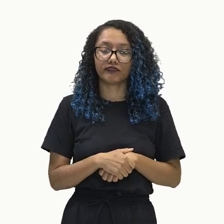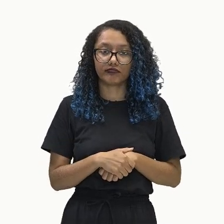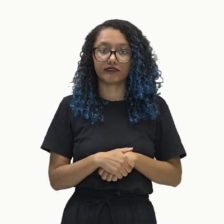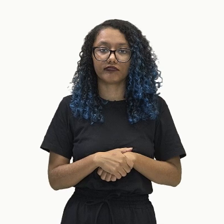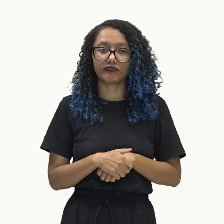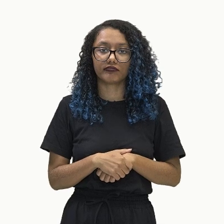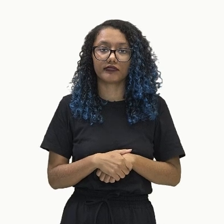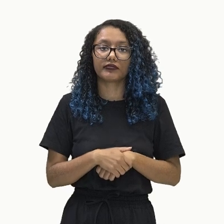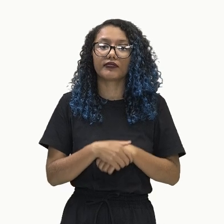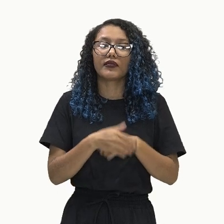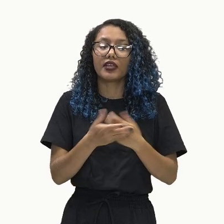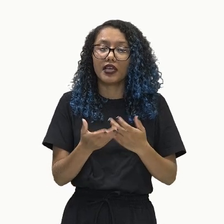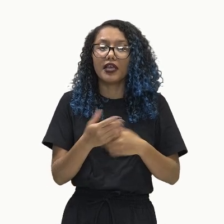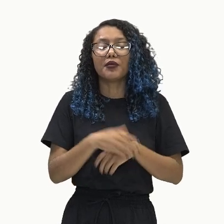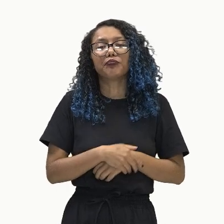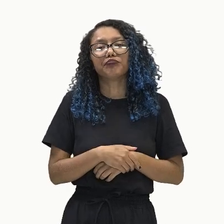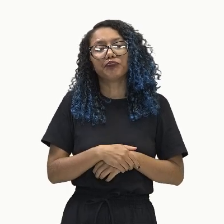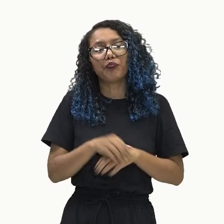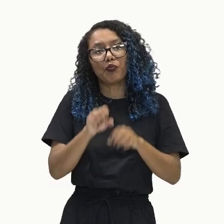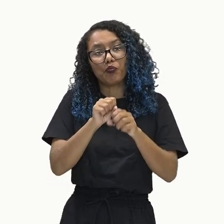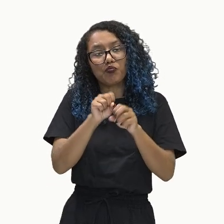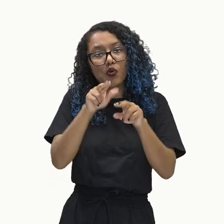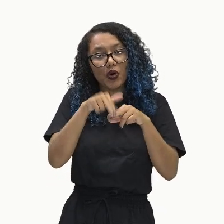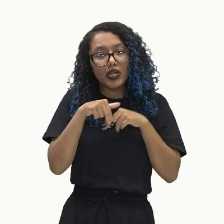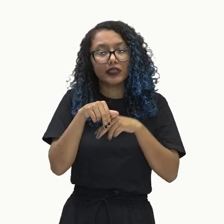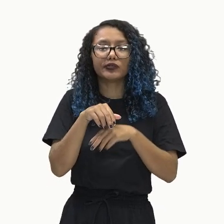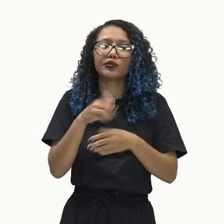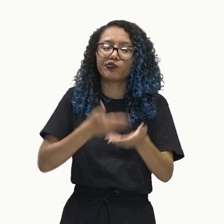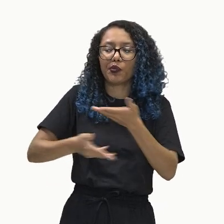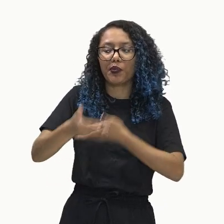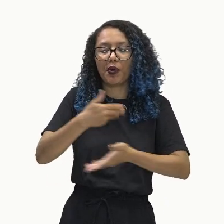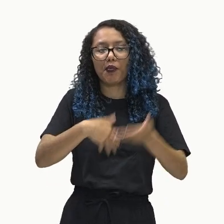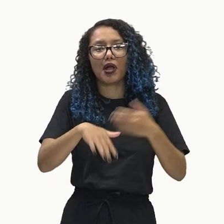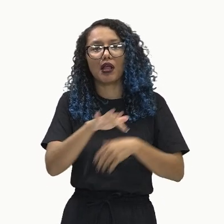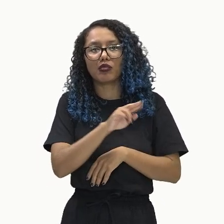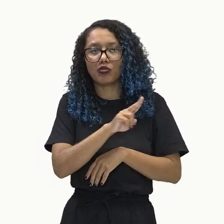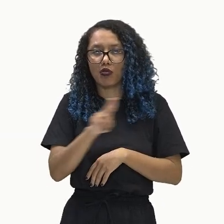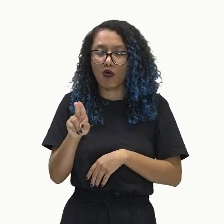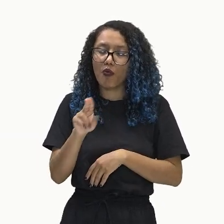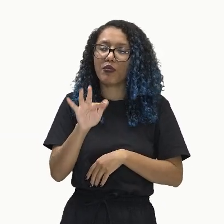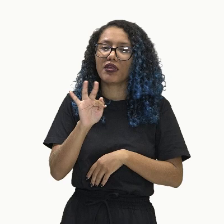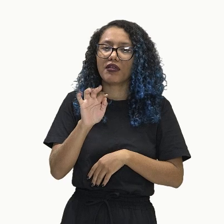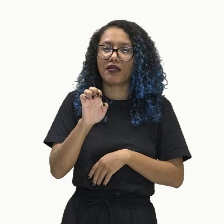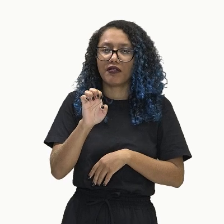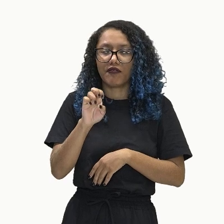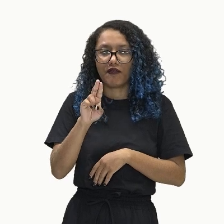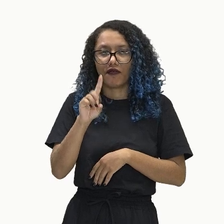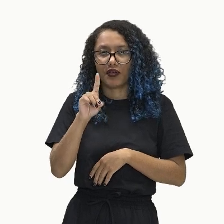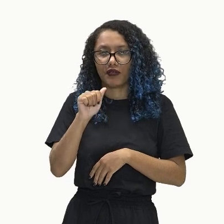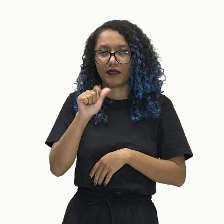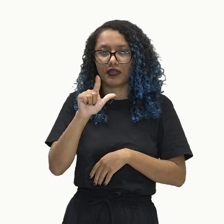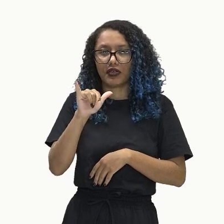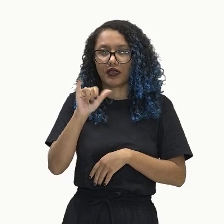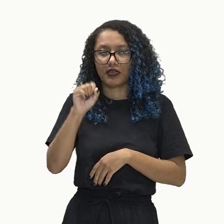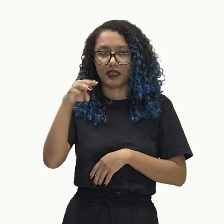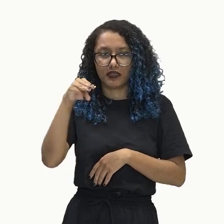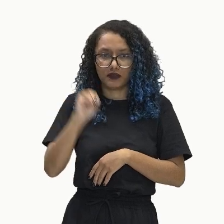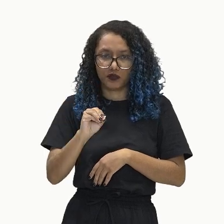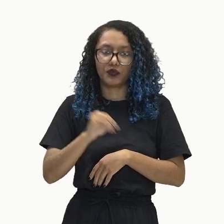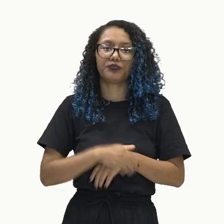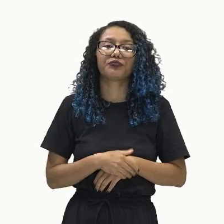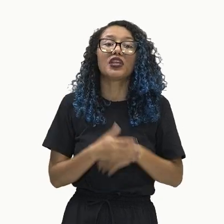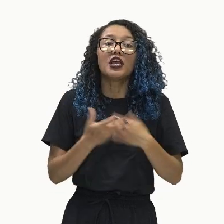gente dá o nome de feudalismo. Não havia um forte poder central que